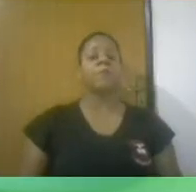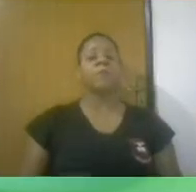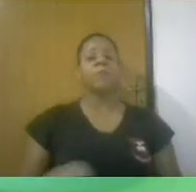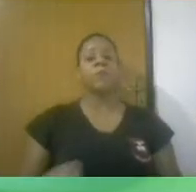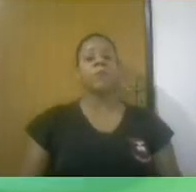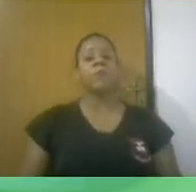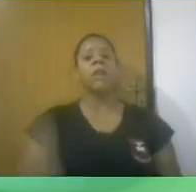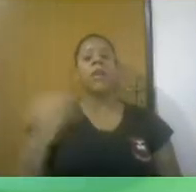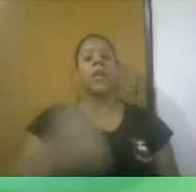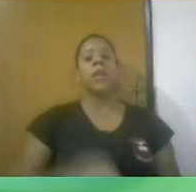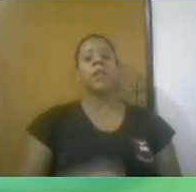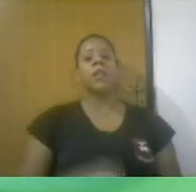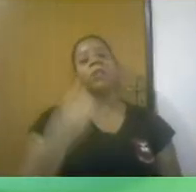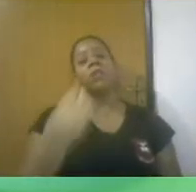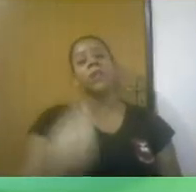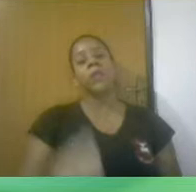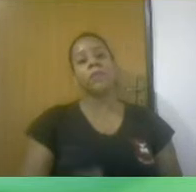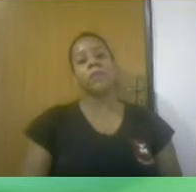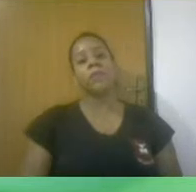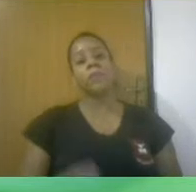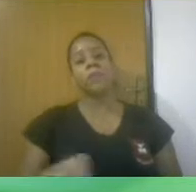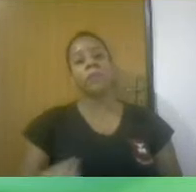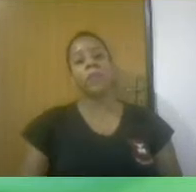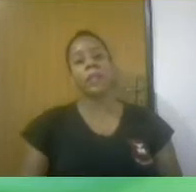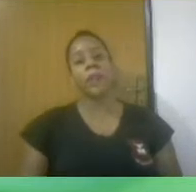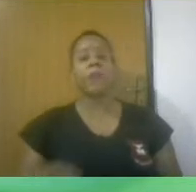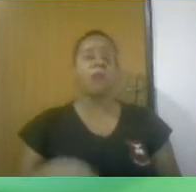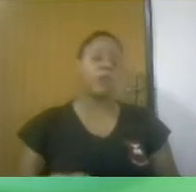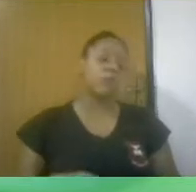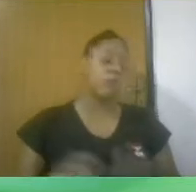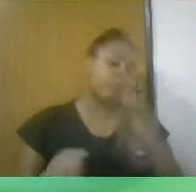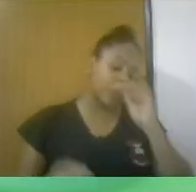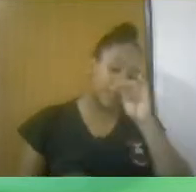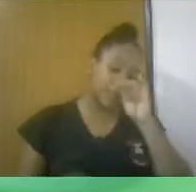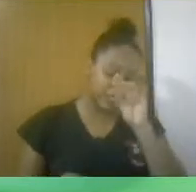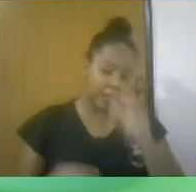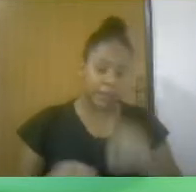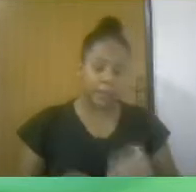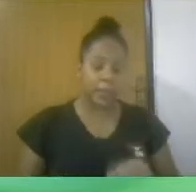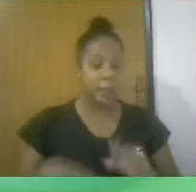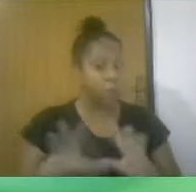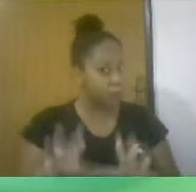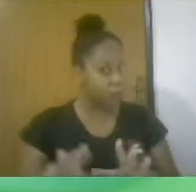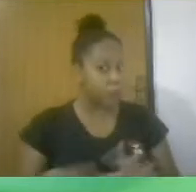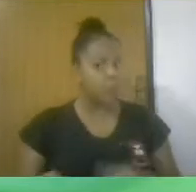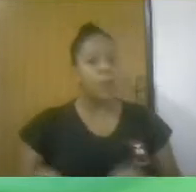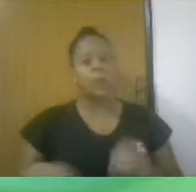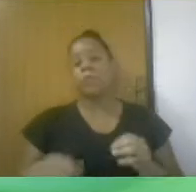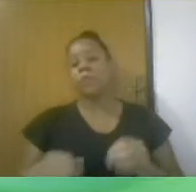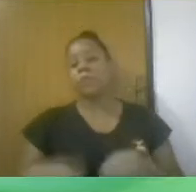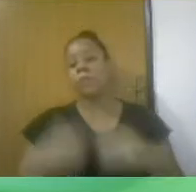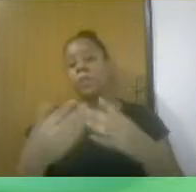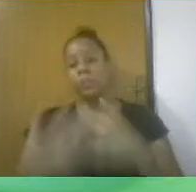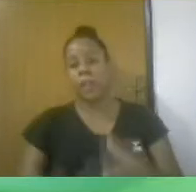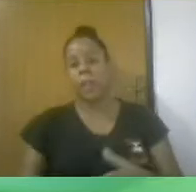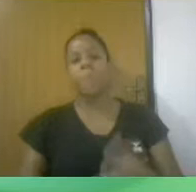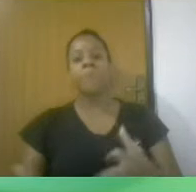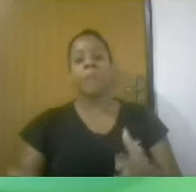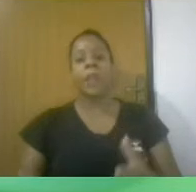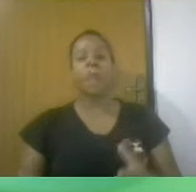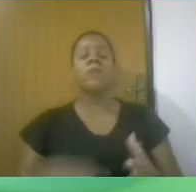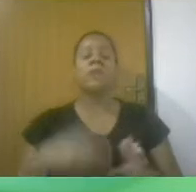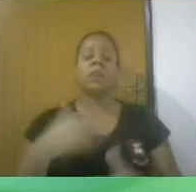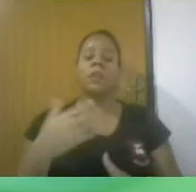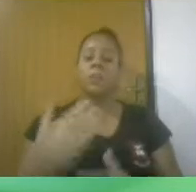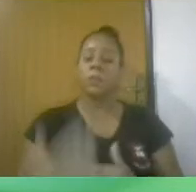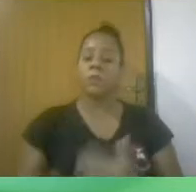tempo, então ele designou essa função para o donatário. Olha só, vou te dar essa terra aqui, ela não é sua. Eu vou te emprestar,